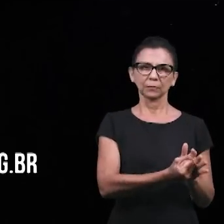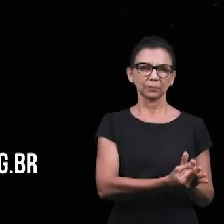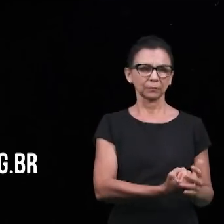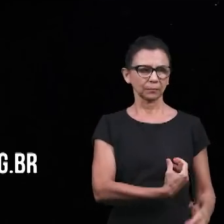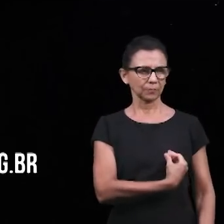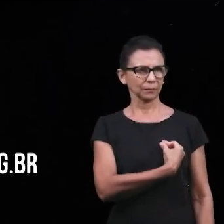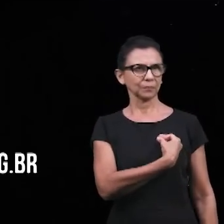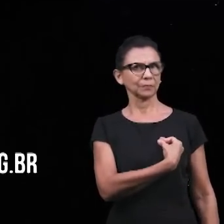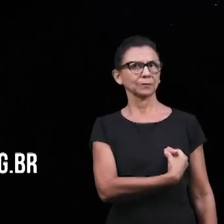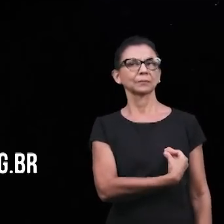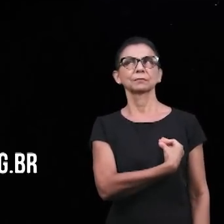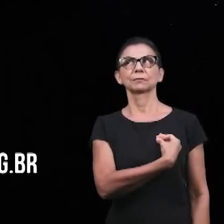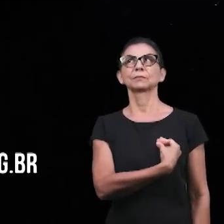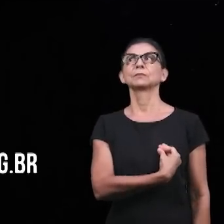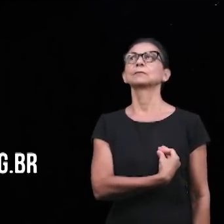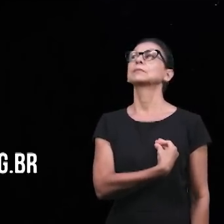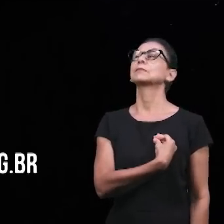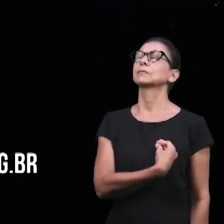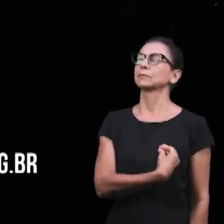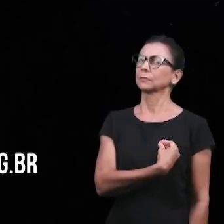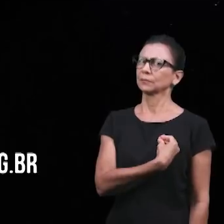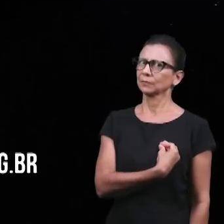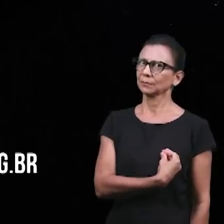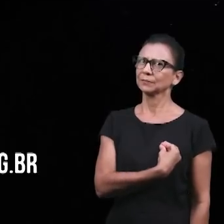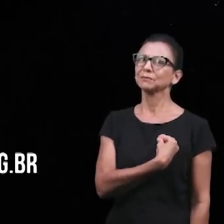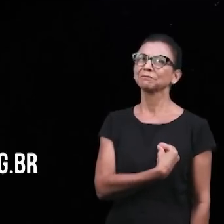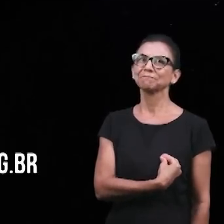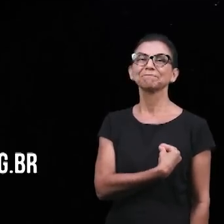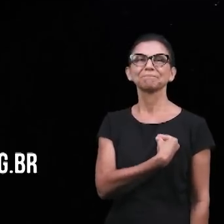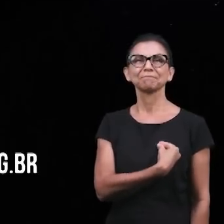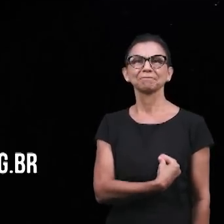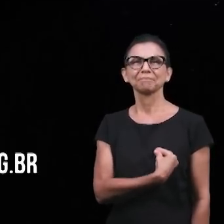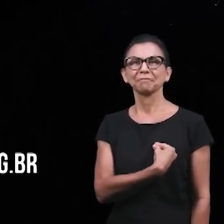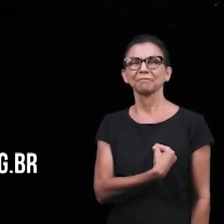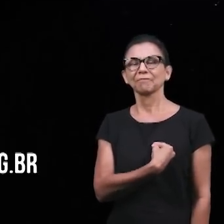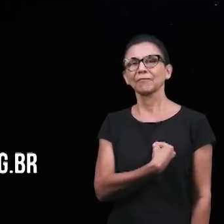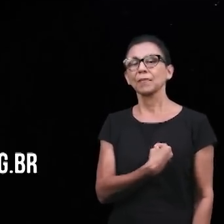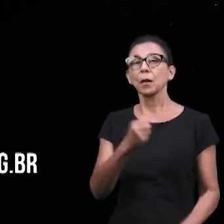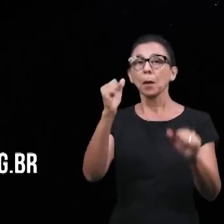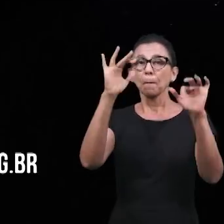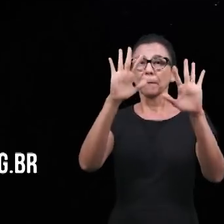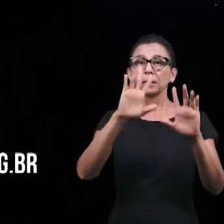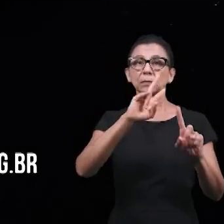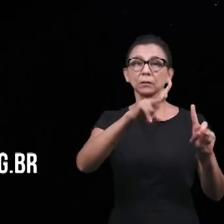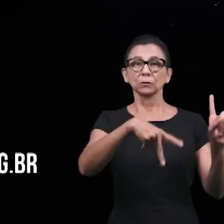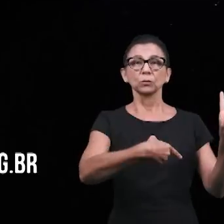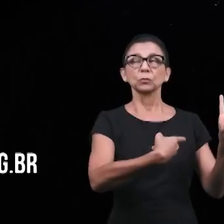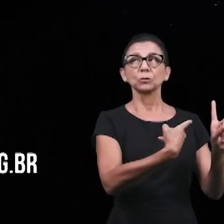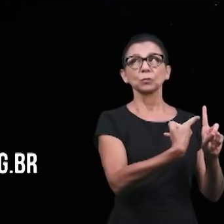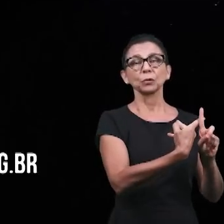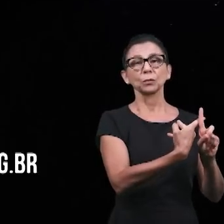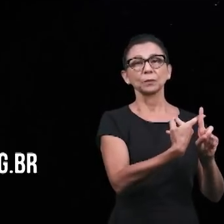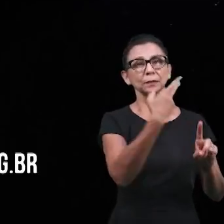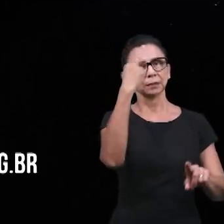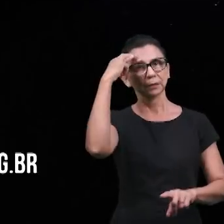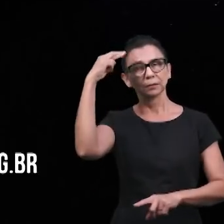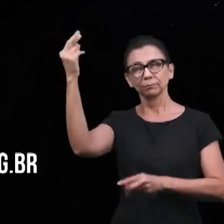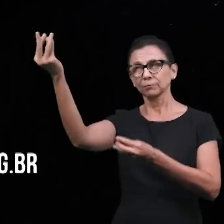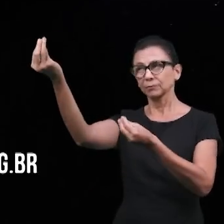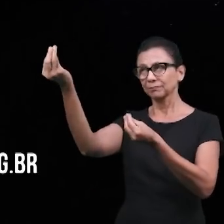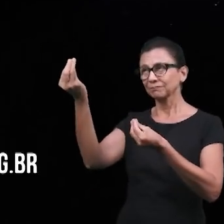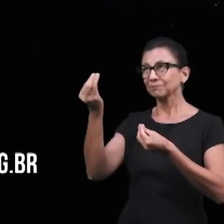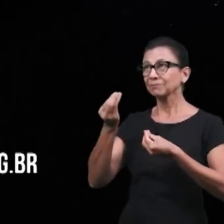sobre mim, porção dobrada, ó Senhor, me